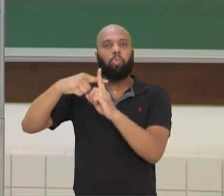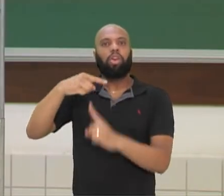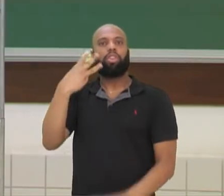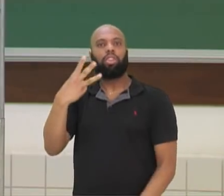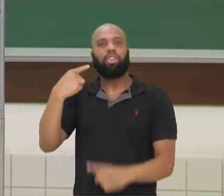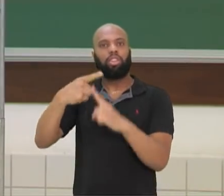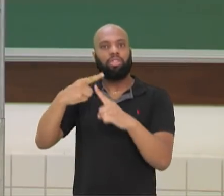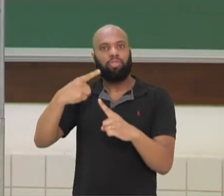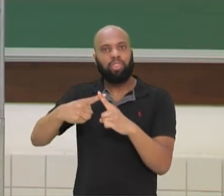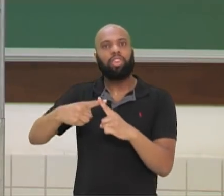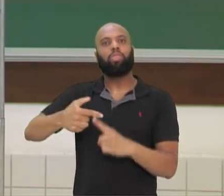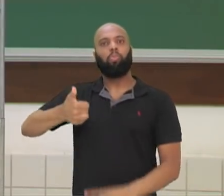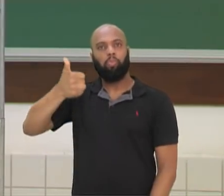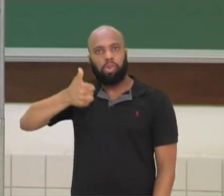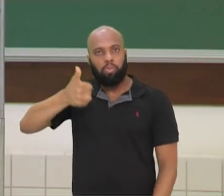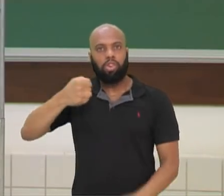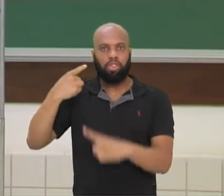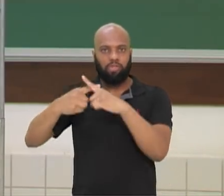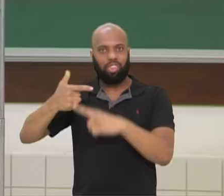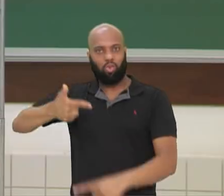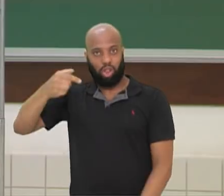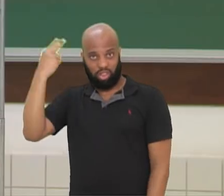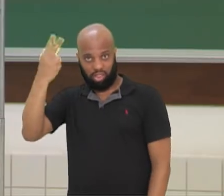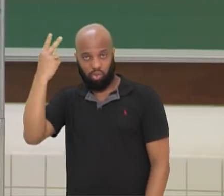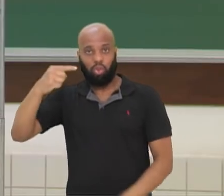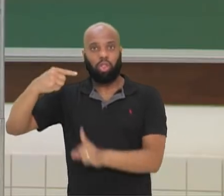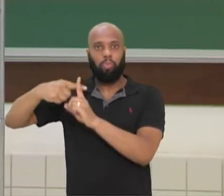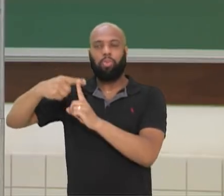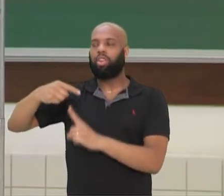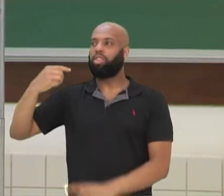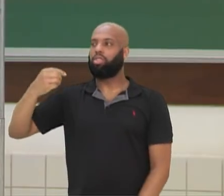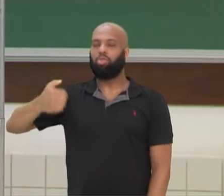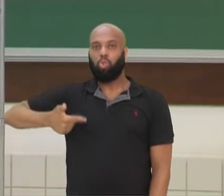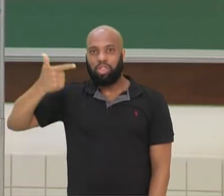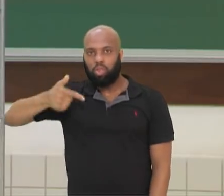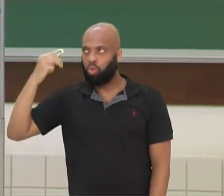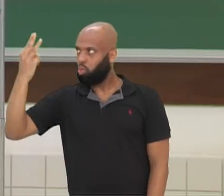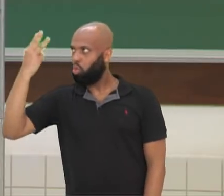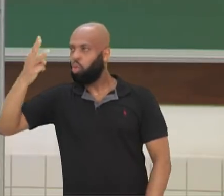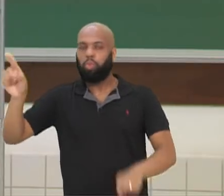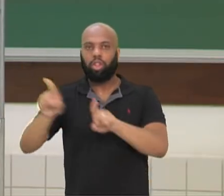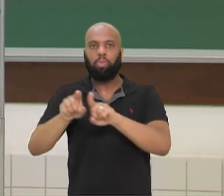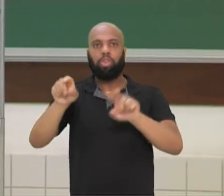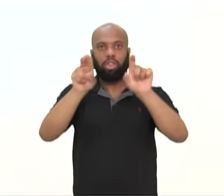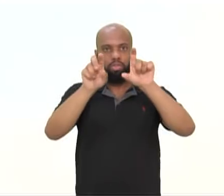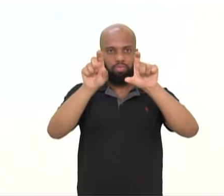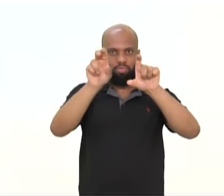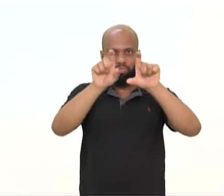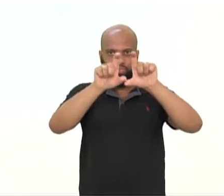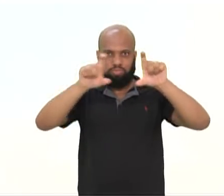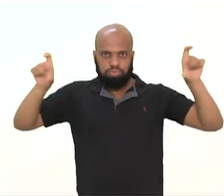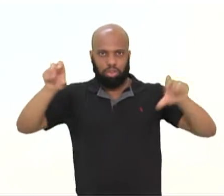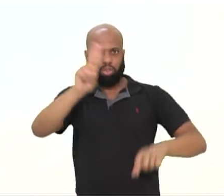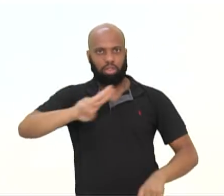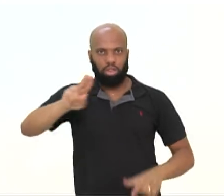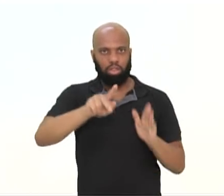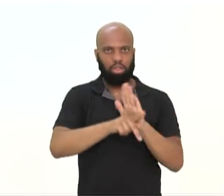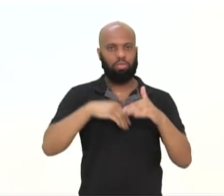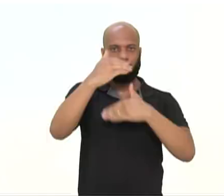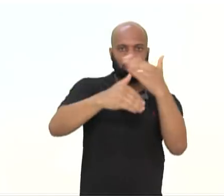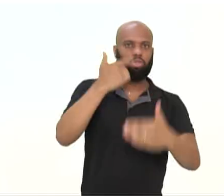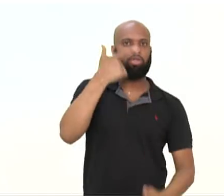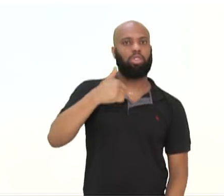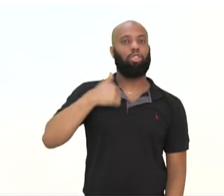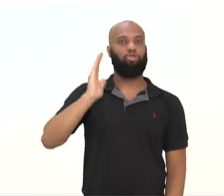pelo quadrado do segundo, e mais o cubo do segundo. Tá? Então você usa essa fórmula para desenvolver esses dois produtos notáveis. E